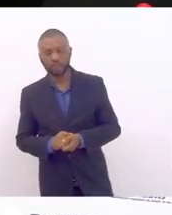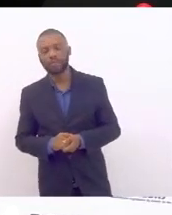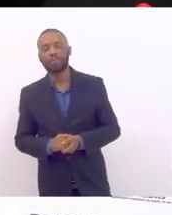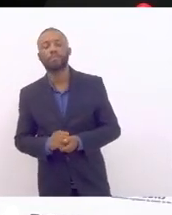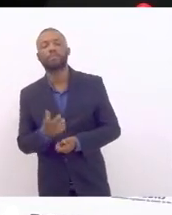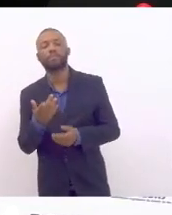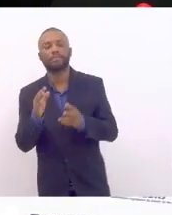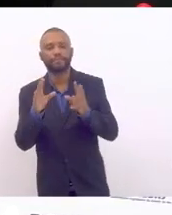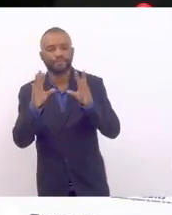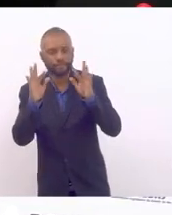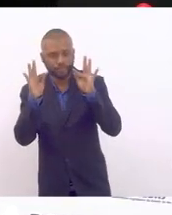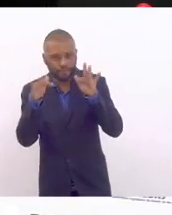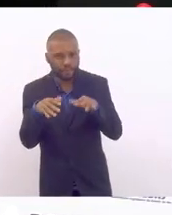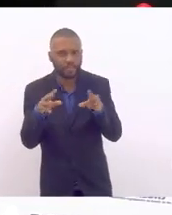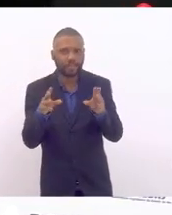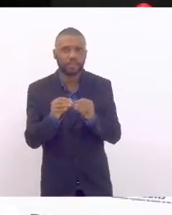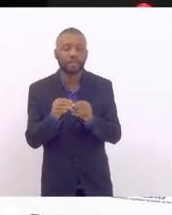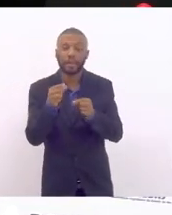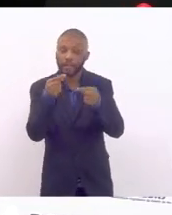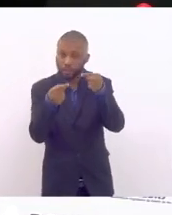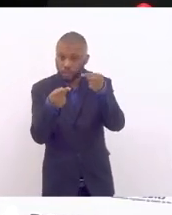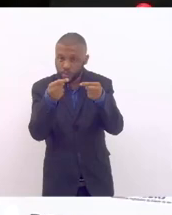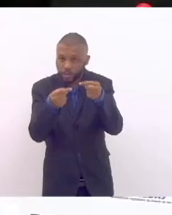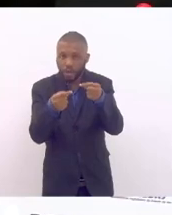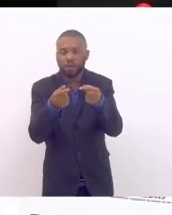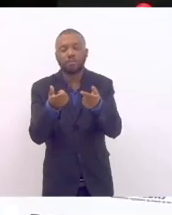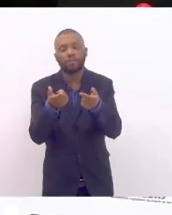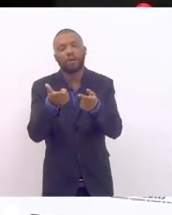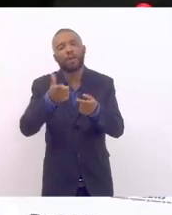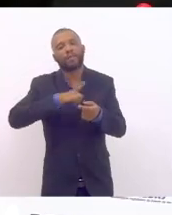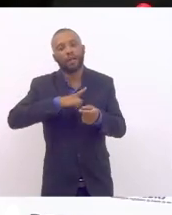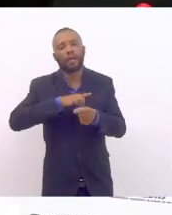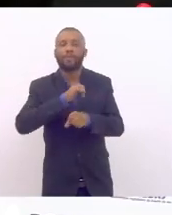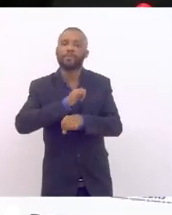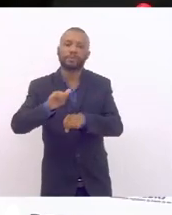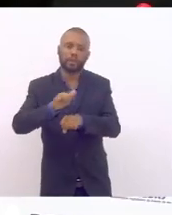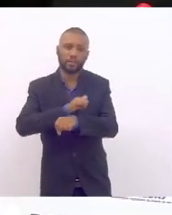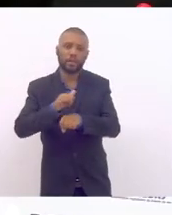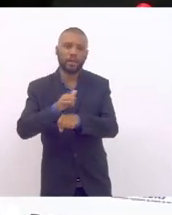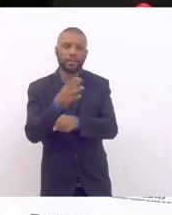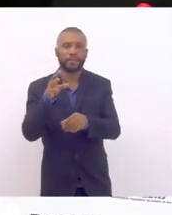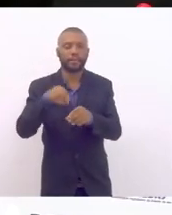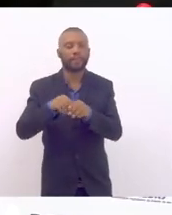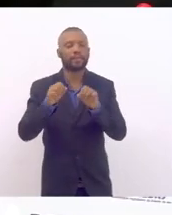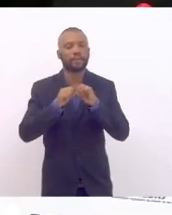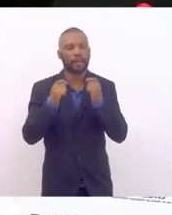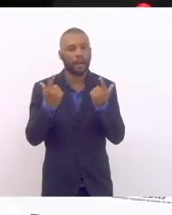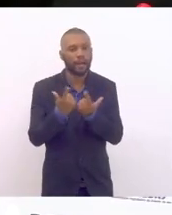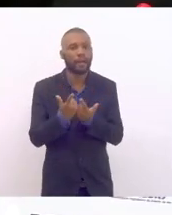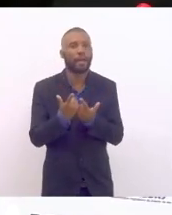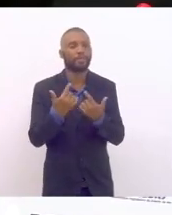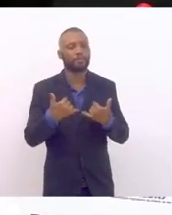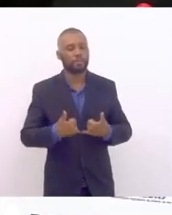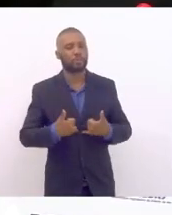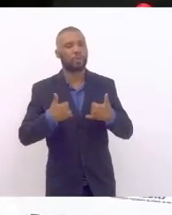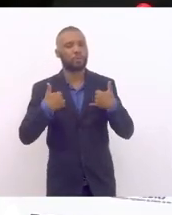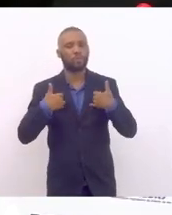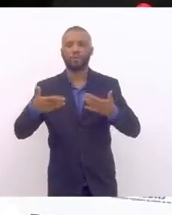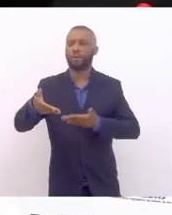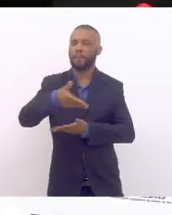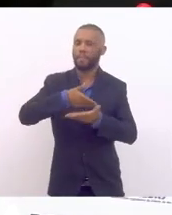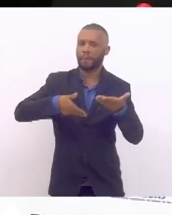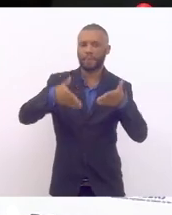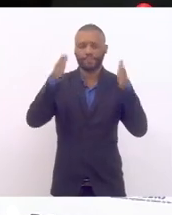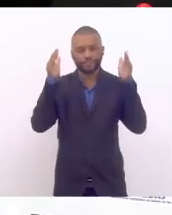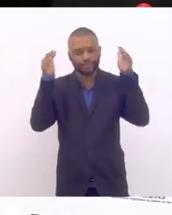Presidente é Eu acho essa discussão muito estratégica aqui na Assembleia Legislativa e nesse fórum que a gente tem muito orgulho de participar